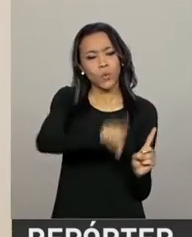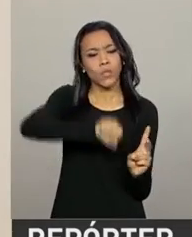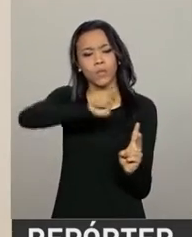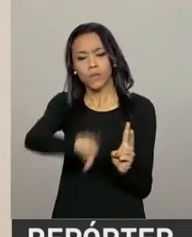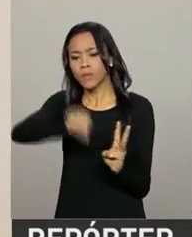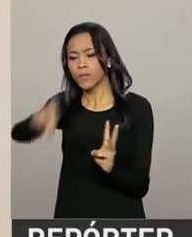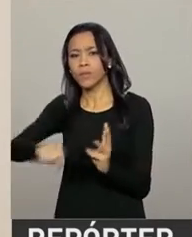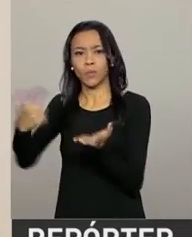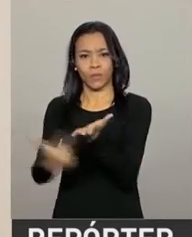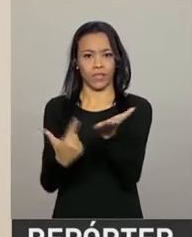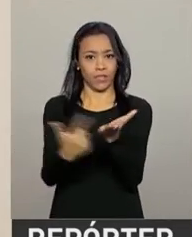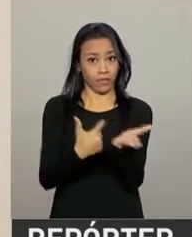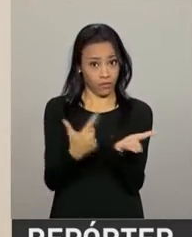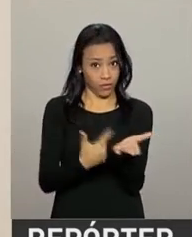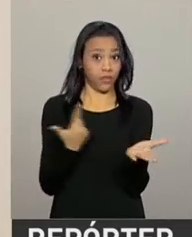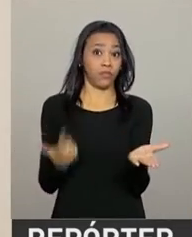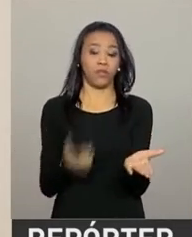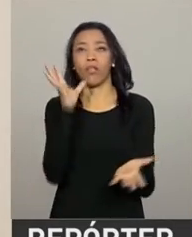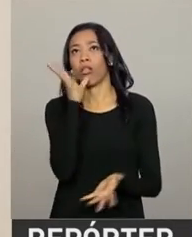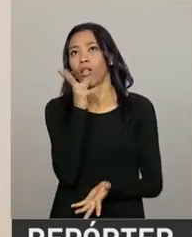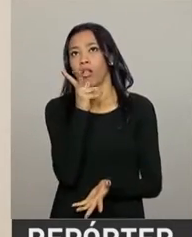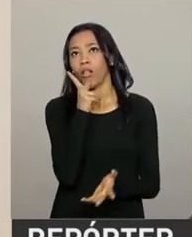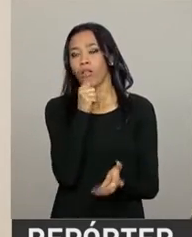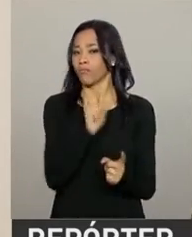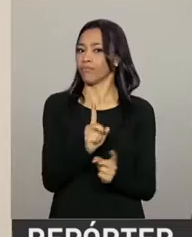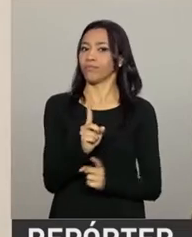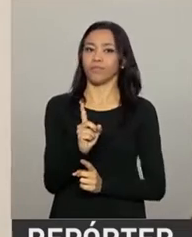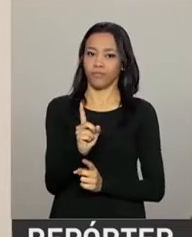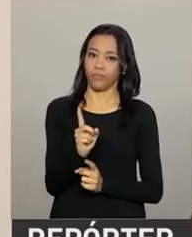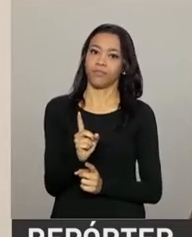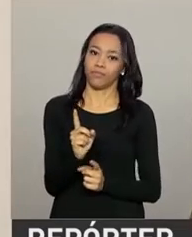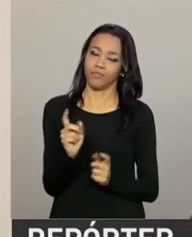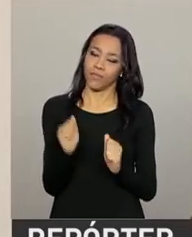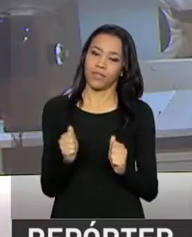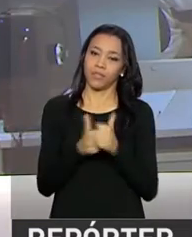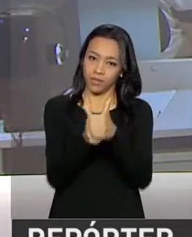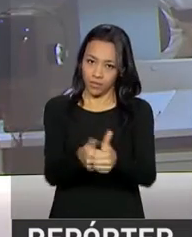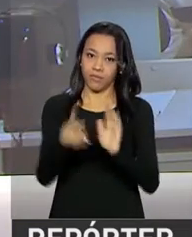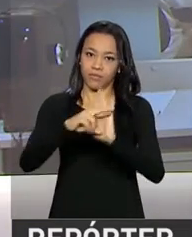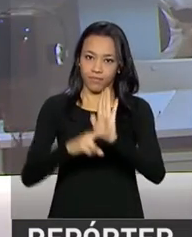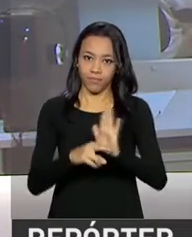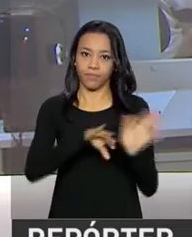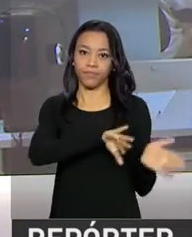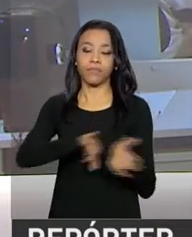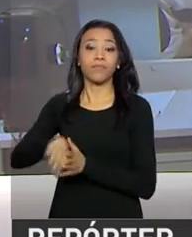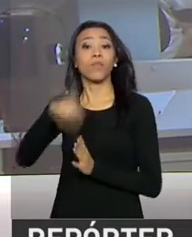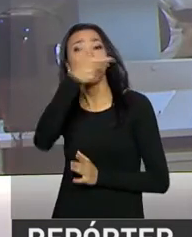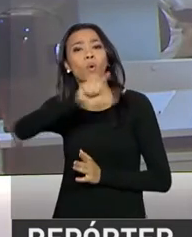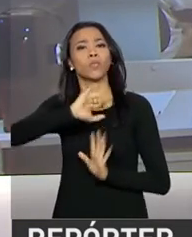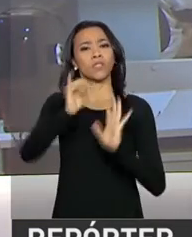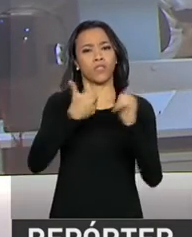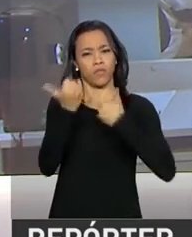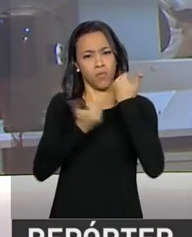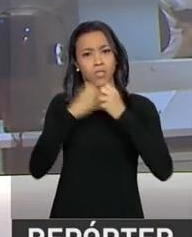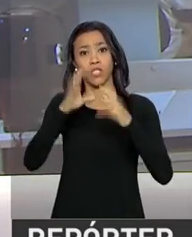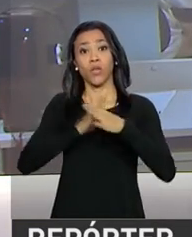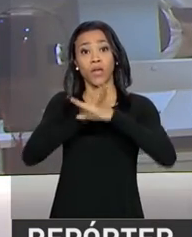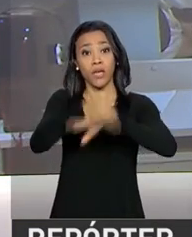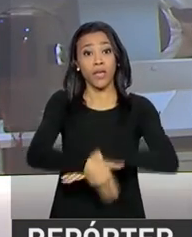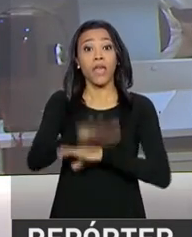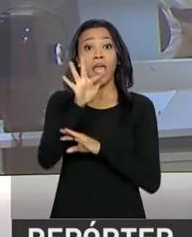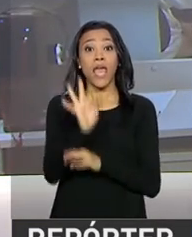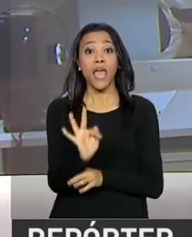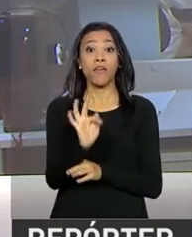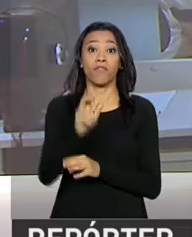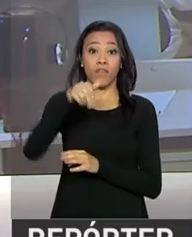desde que isso não acarrete em demora ele deverá ser cumprido para outras informações basta acessar